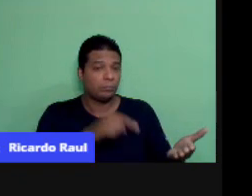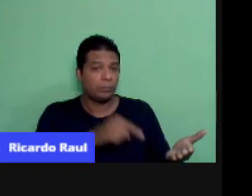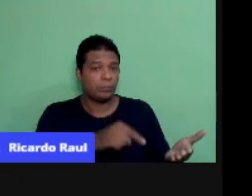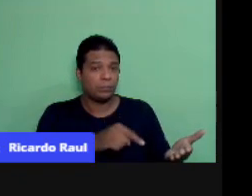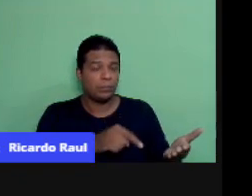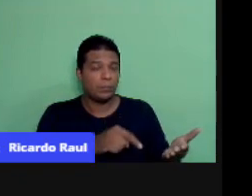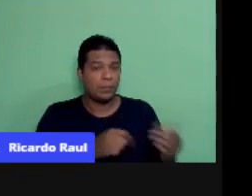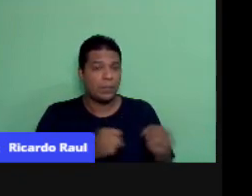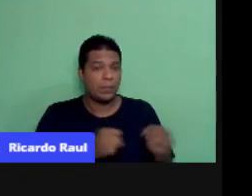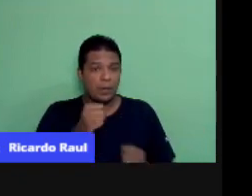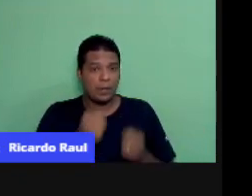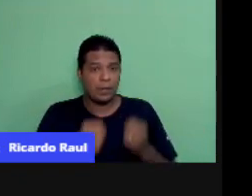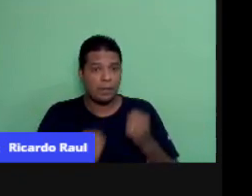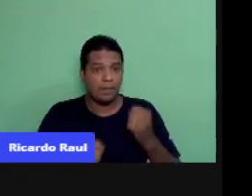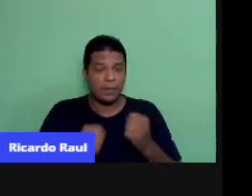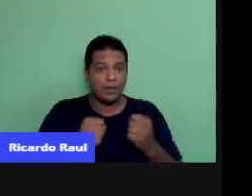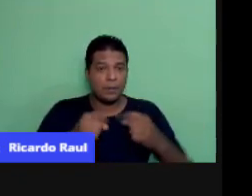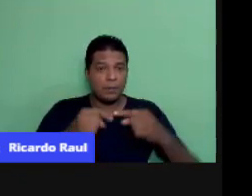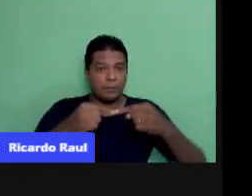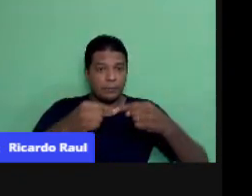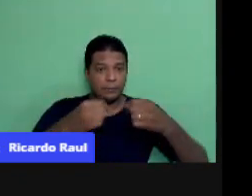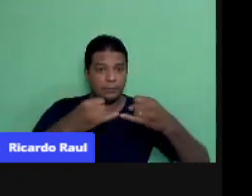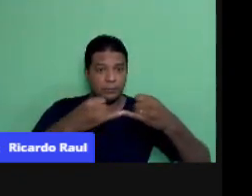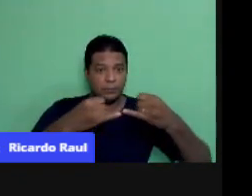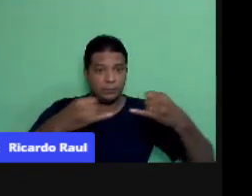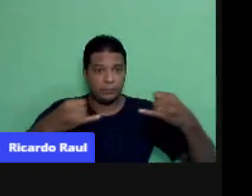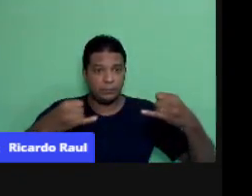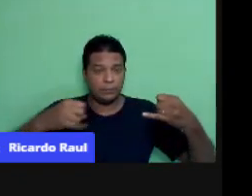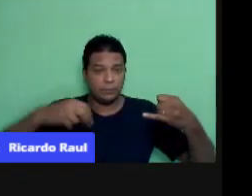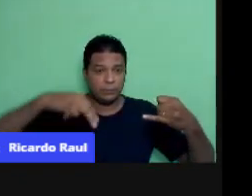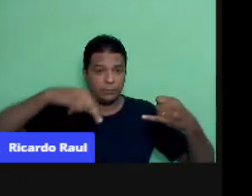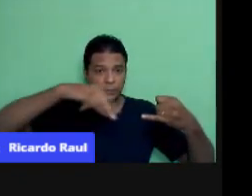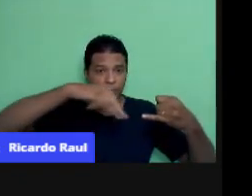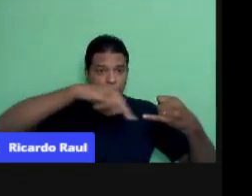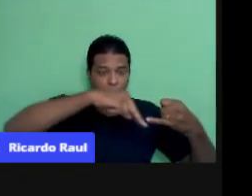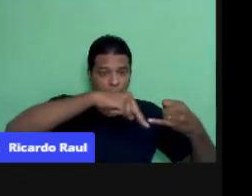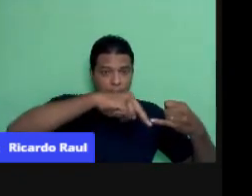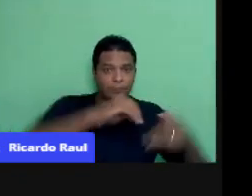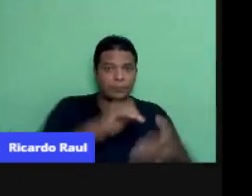caminhar sobre a linha. Você coloca lá no finalzinho um questionáriozinho.